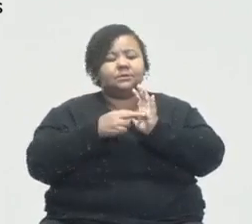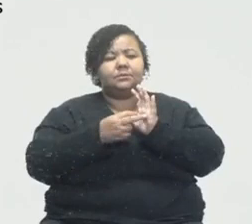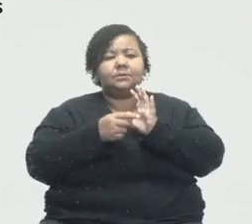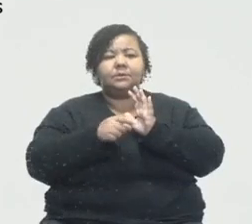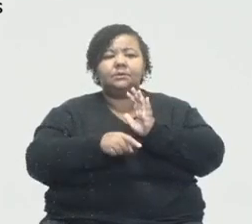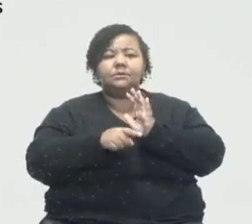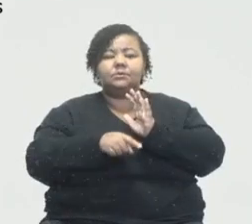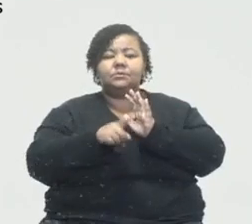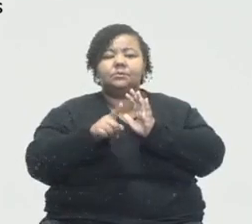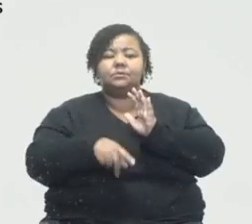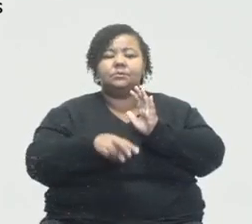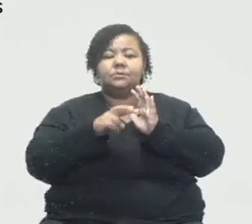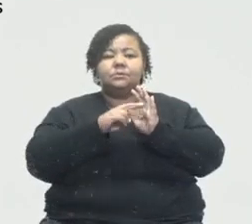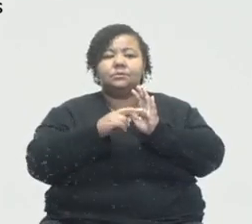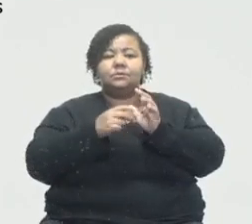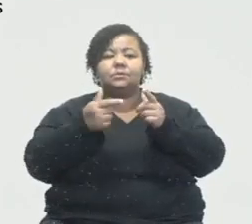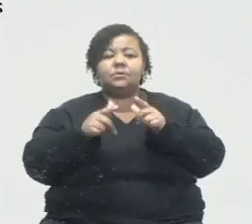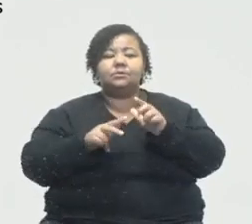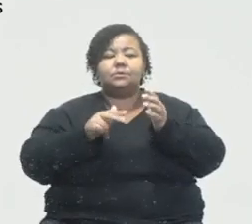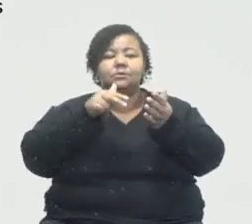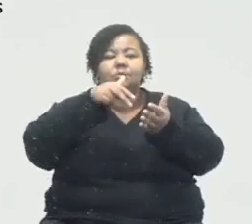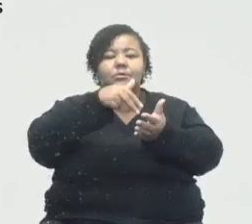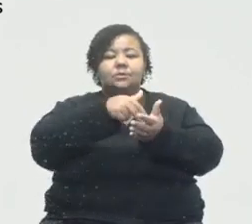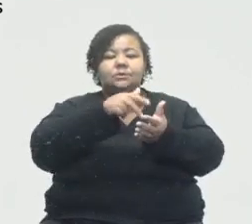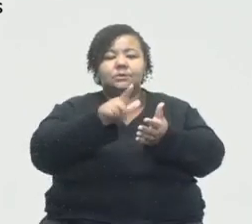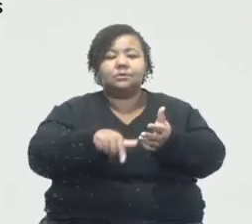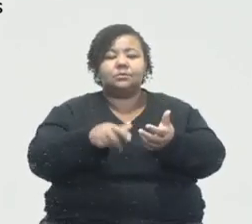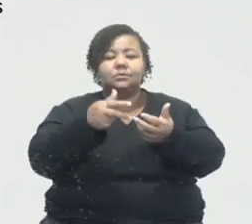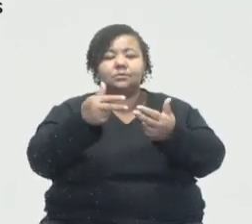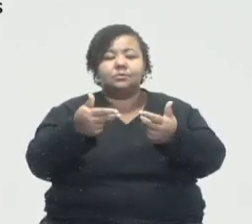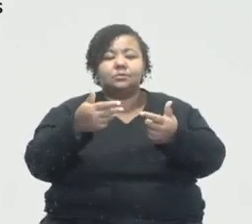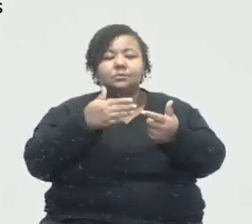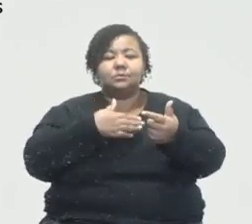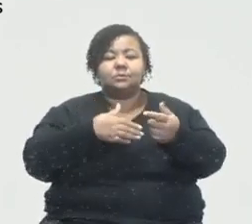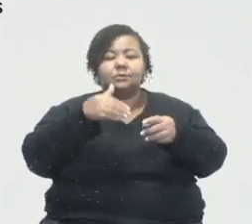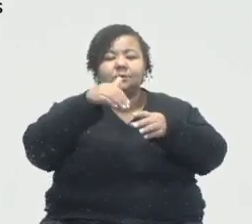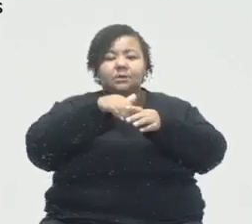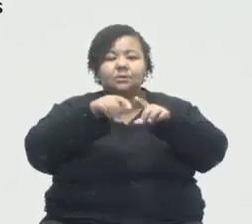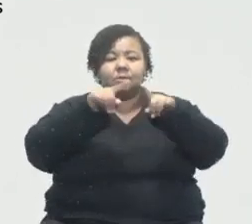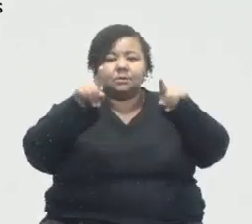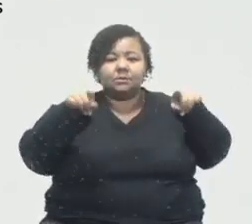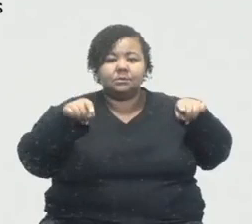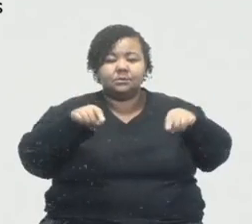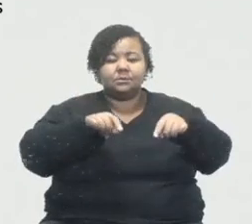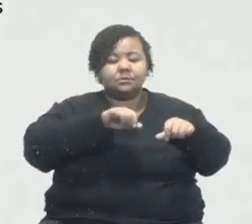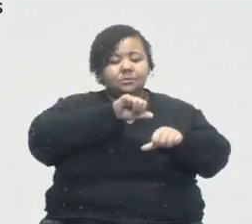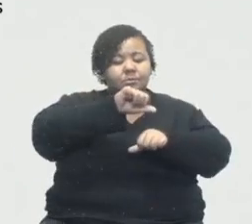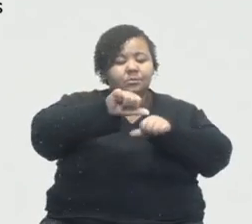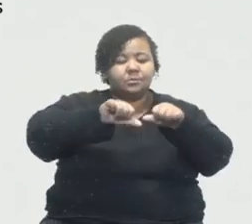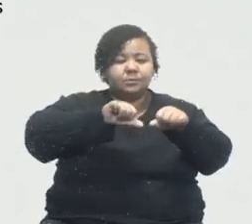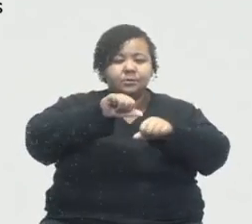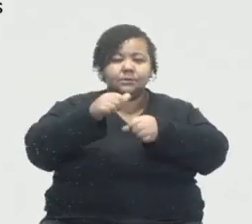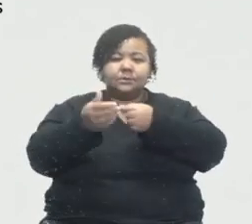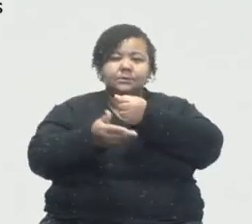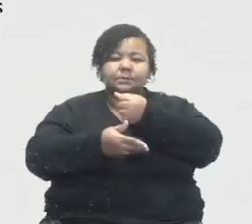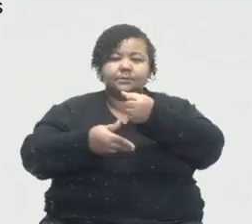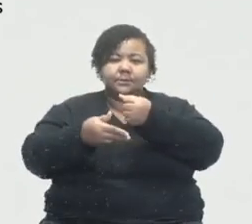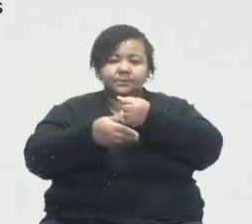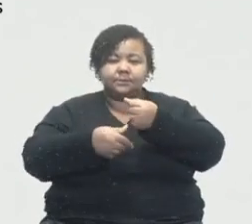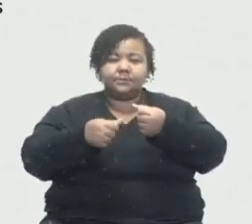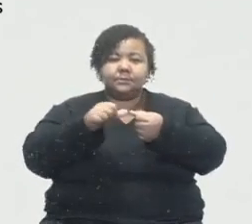índice? Quer dizer a posição do elemento na minha matriz mudança de base. Então, realizando aqui